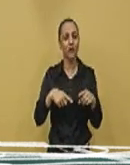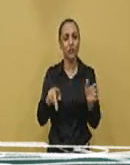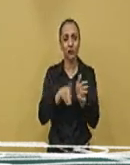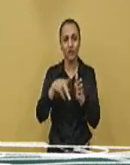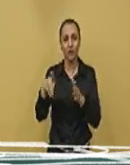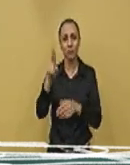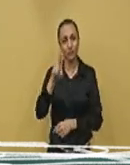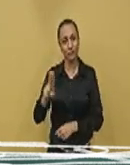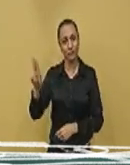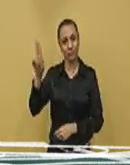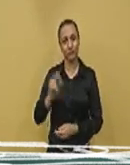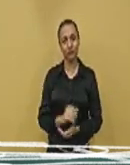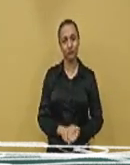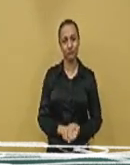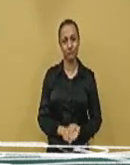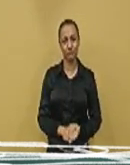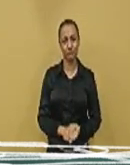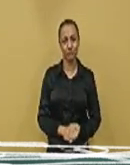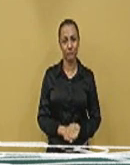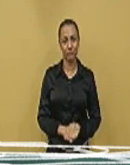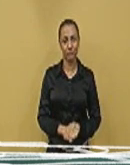instituição.